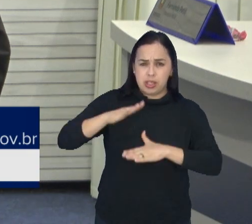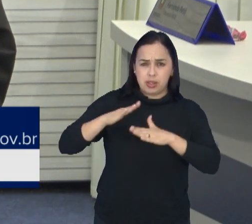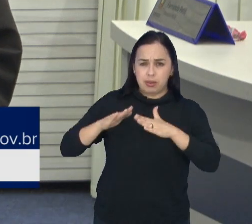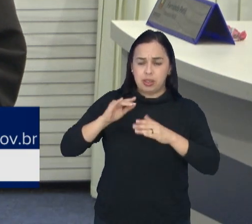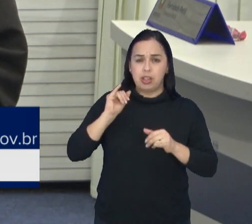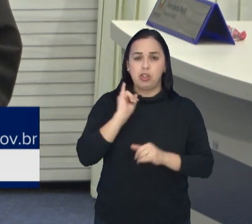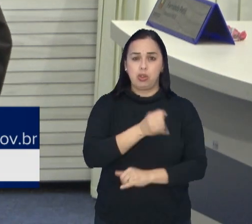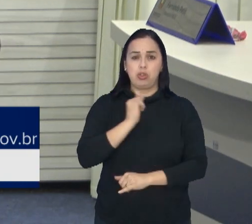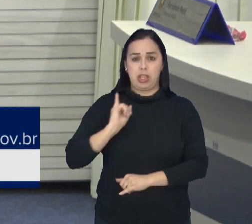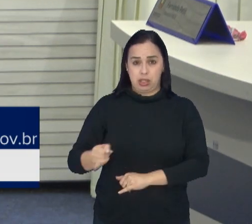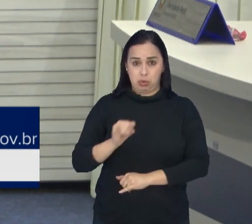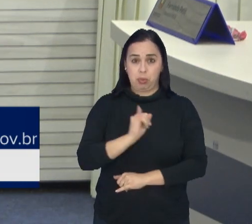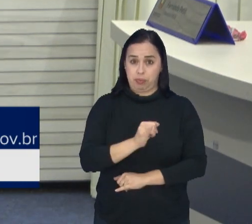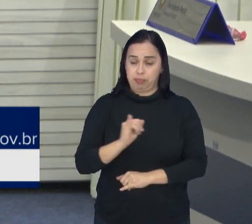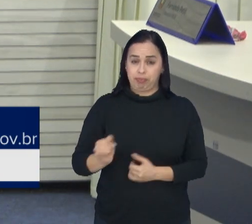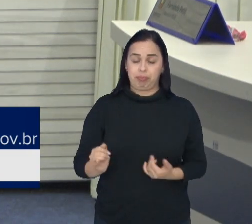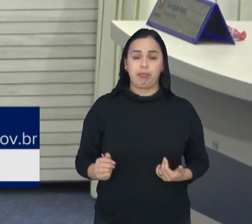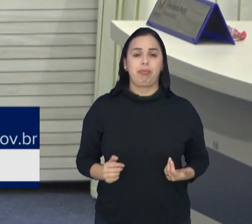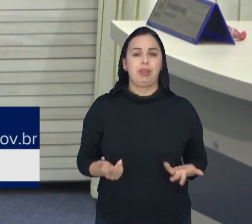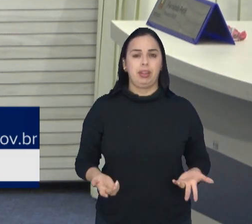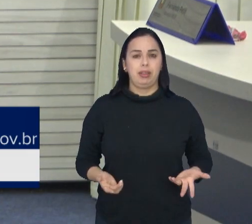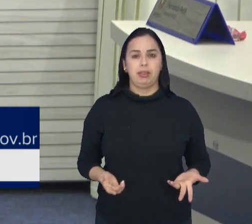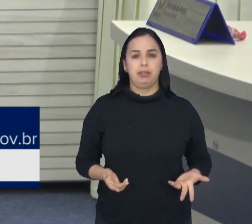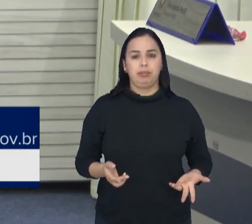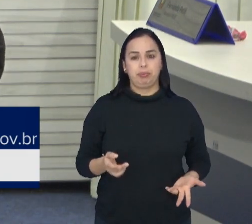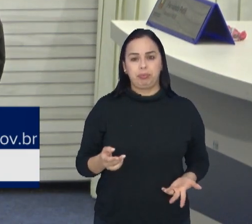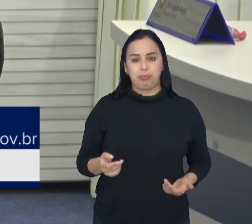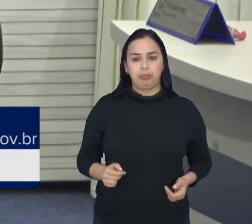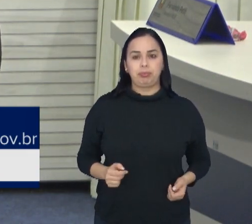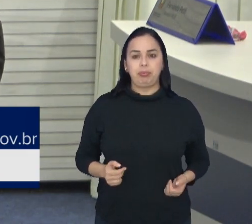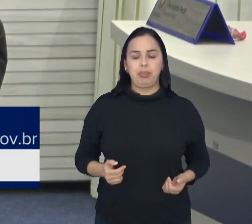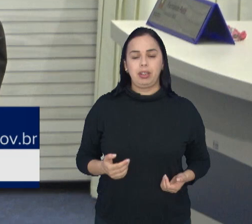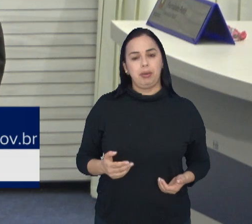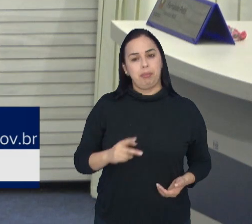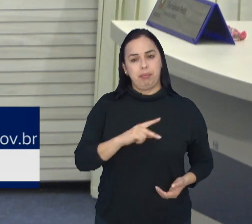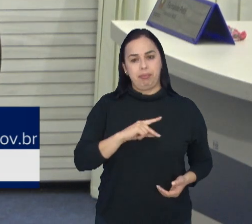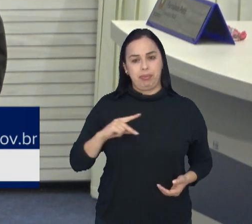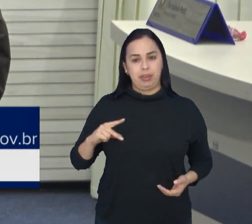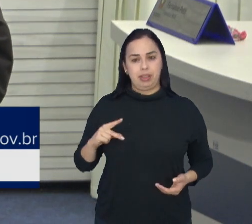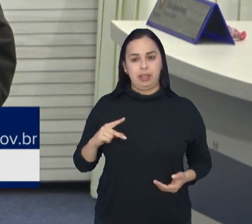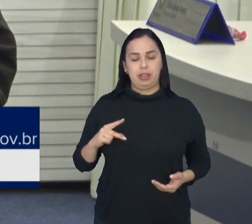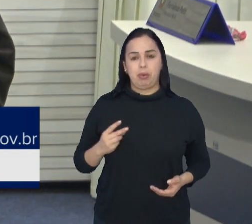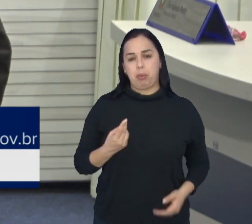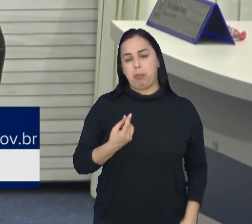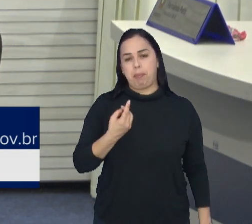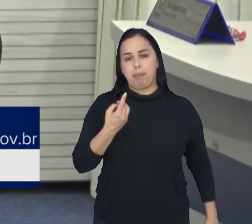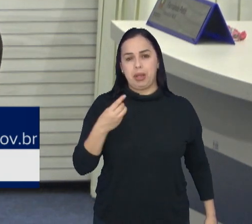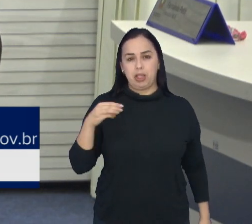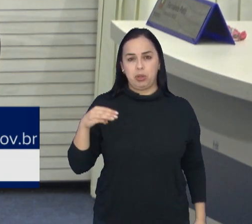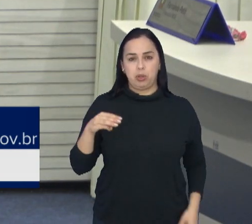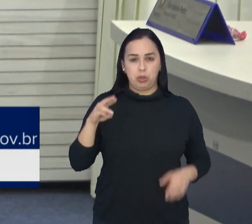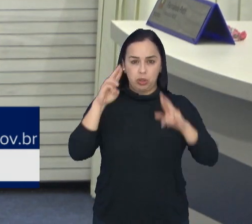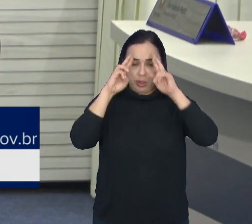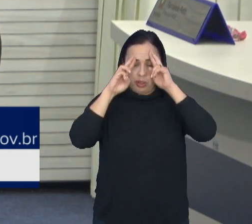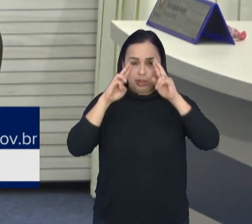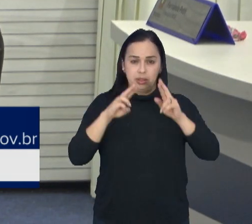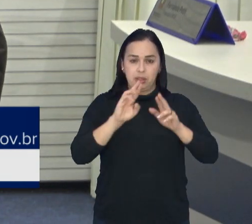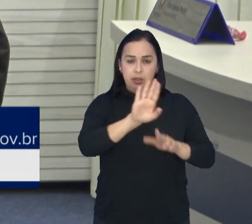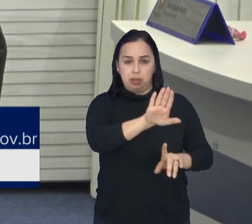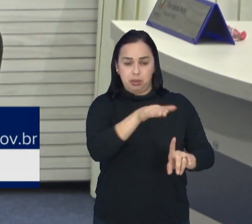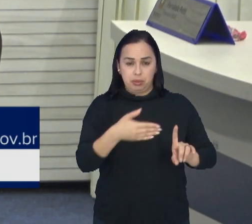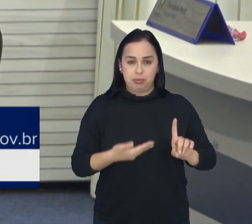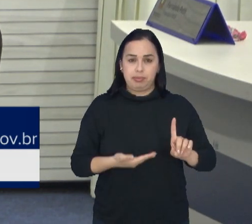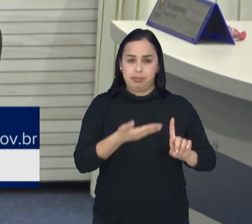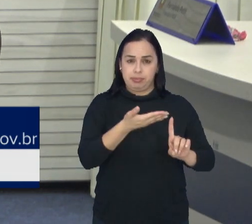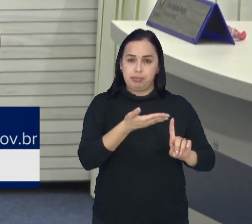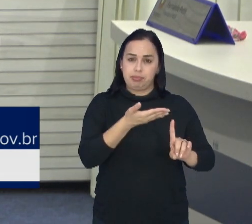é. Então, Marcão, então, senhor presidente, esse minuto de silêncio é em homenagem a essa grande